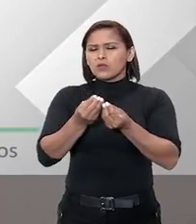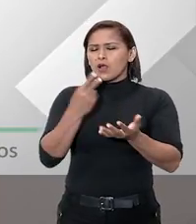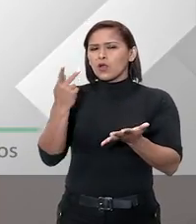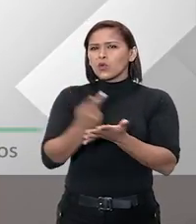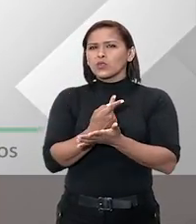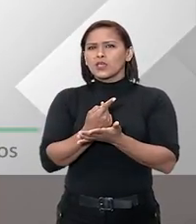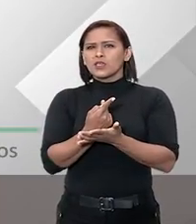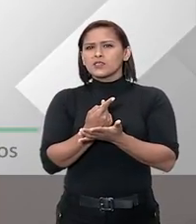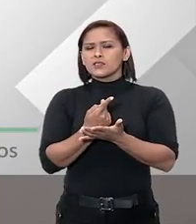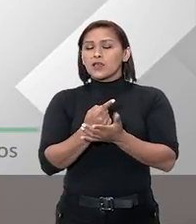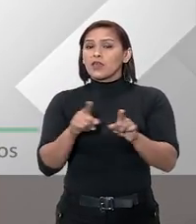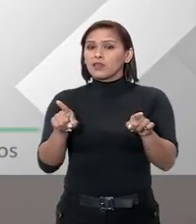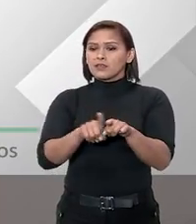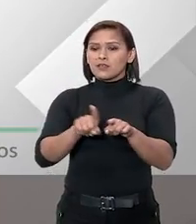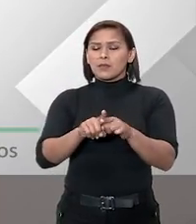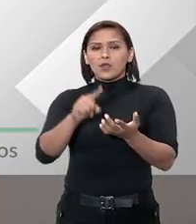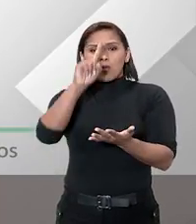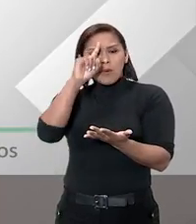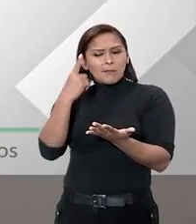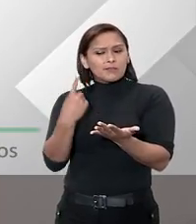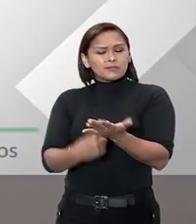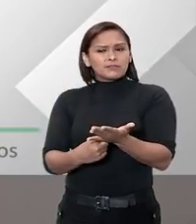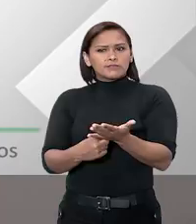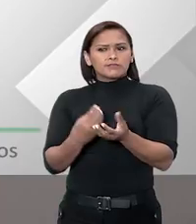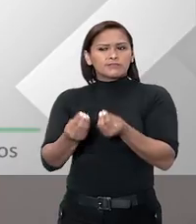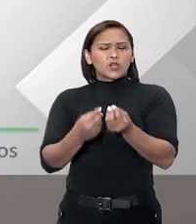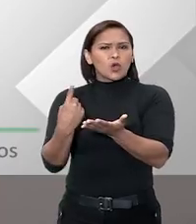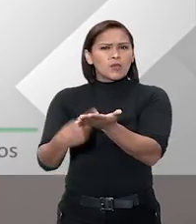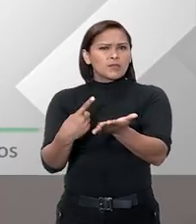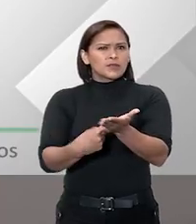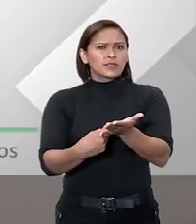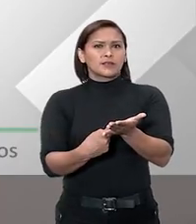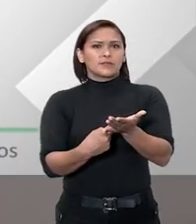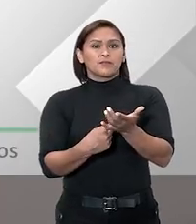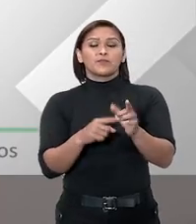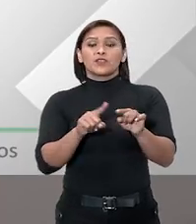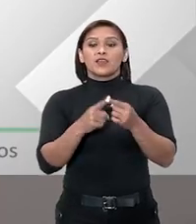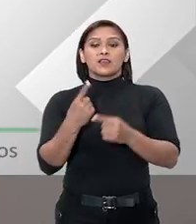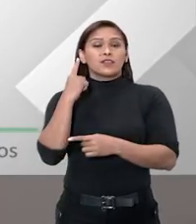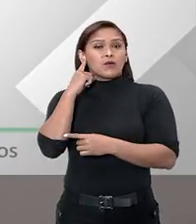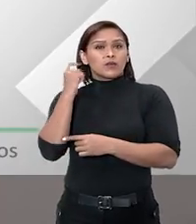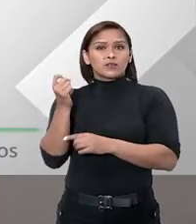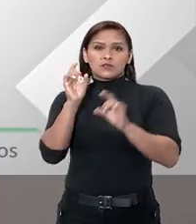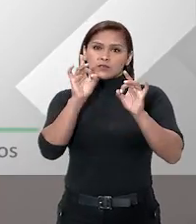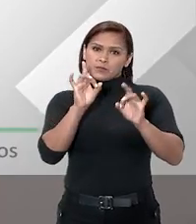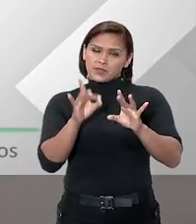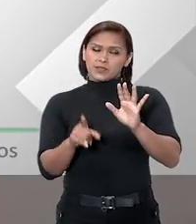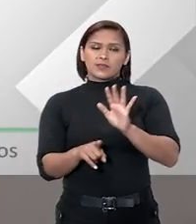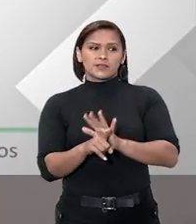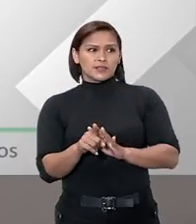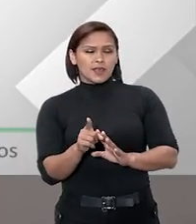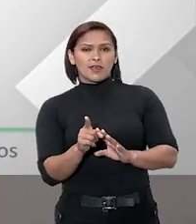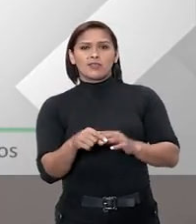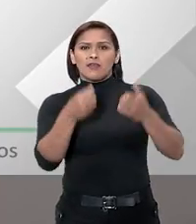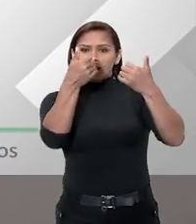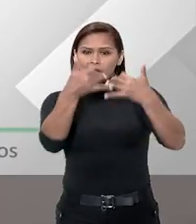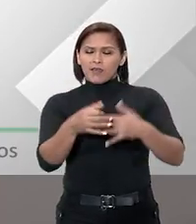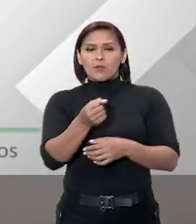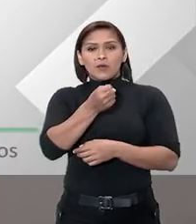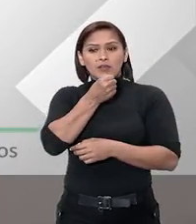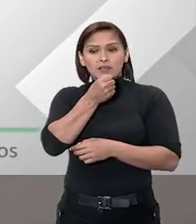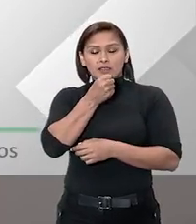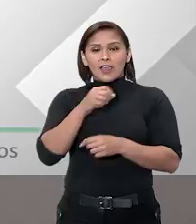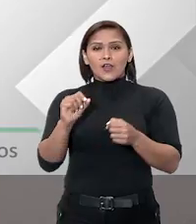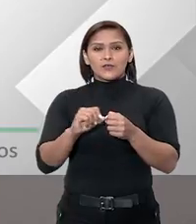como aplicar esse protocolo na entrevista. Então, a escuta nada mais é do que essa